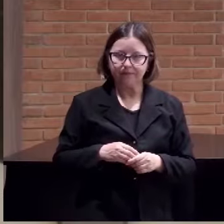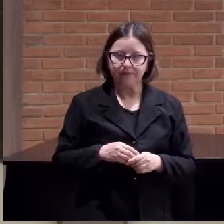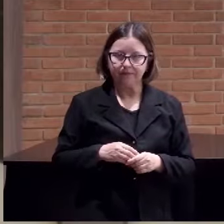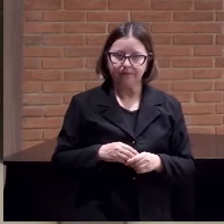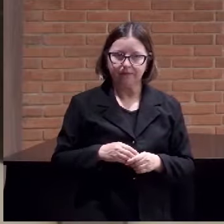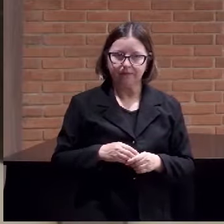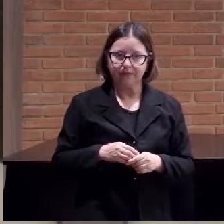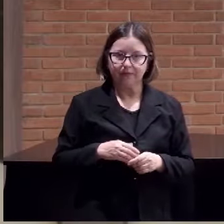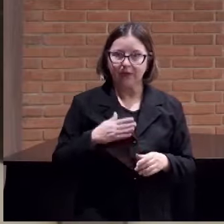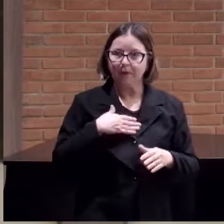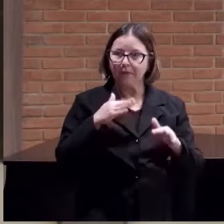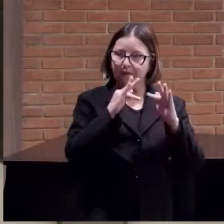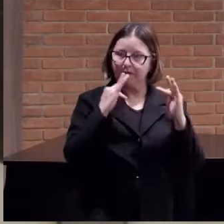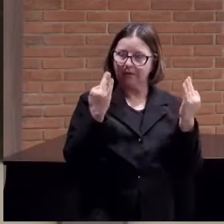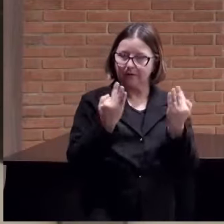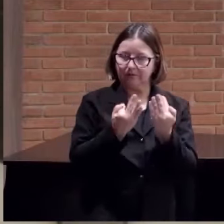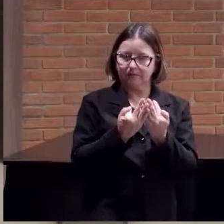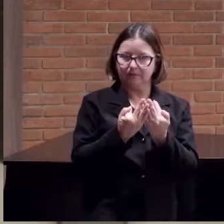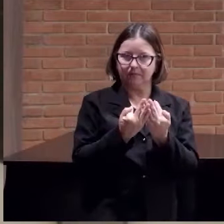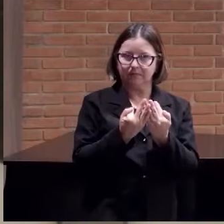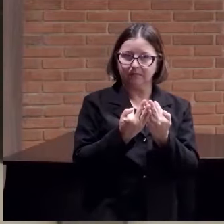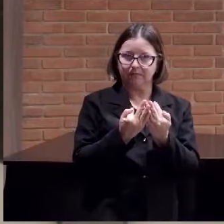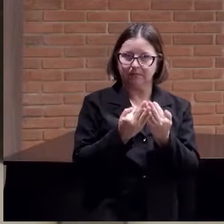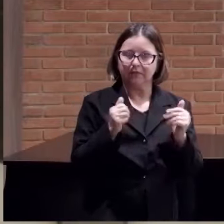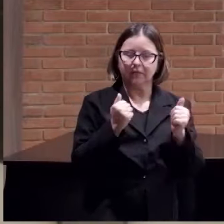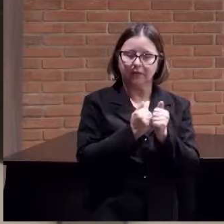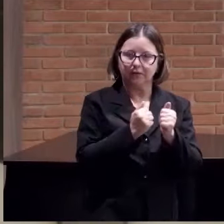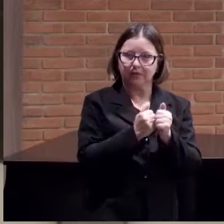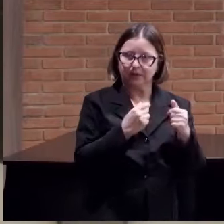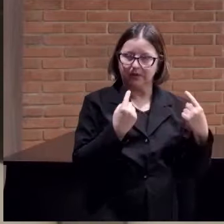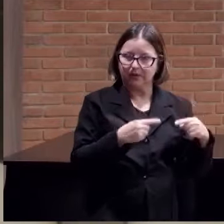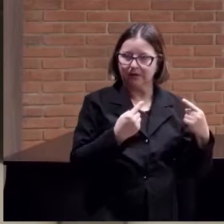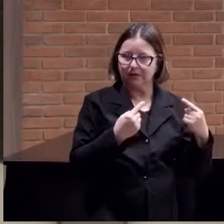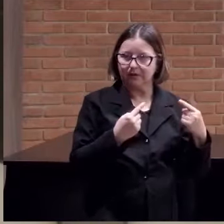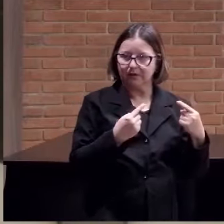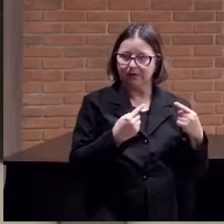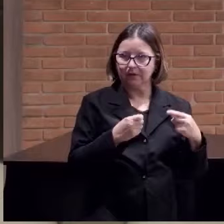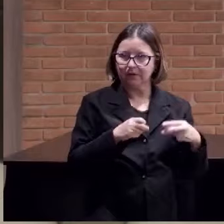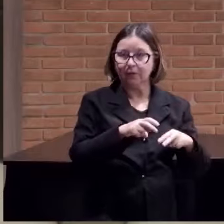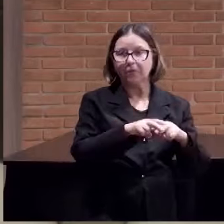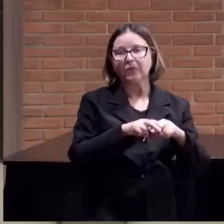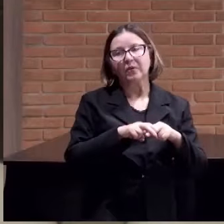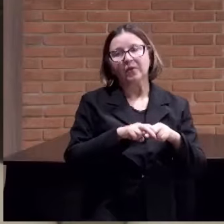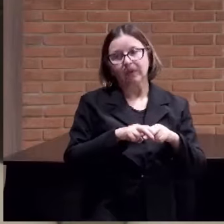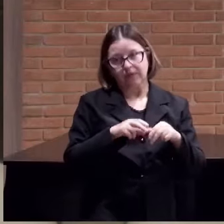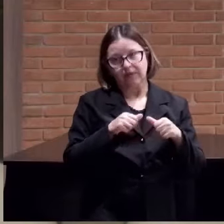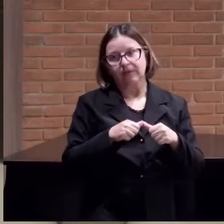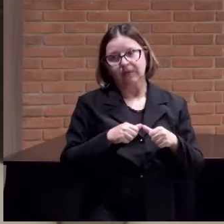A minha família foi perseguida por causa disto.